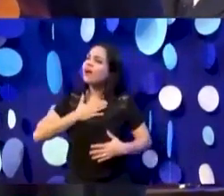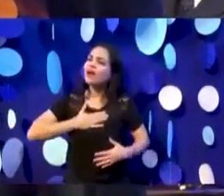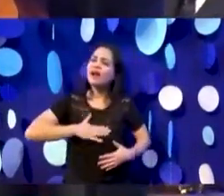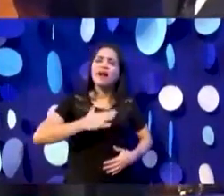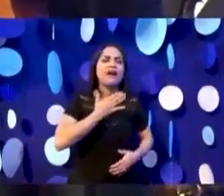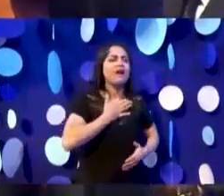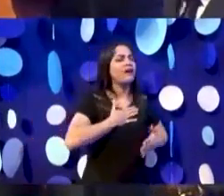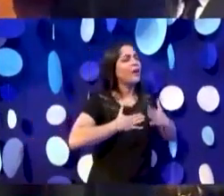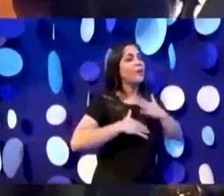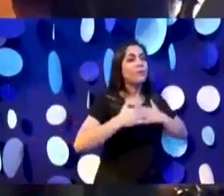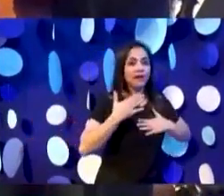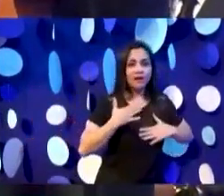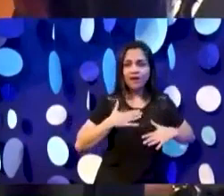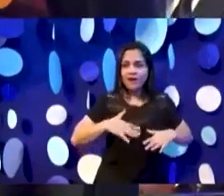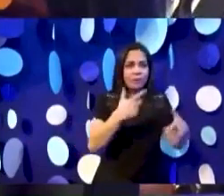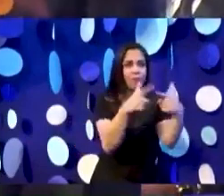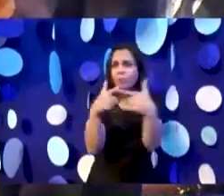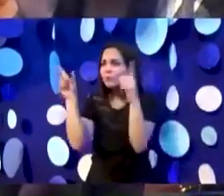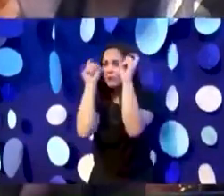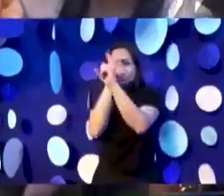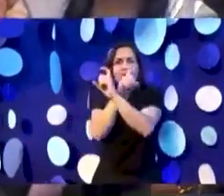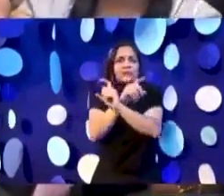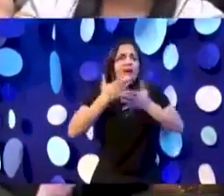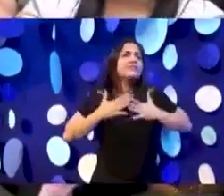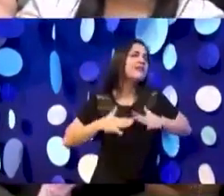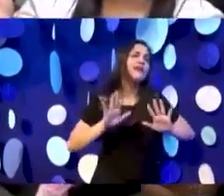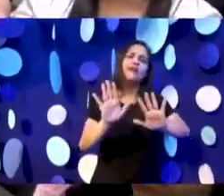descansa, descansa, descansa em mim.